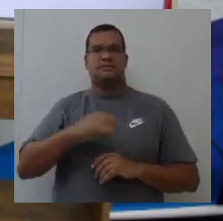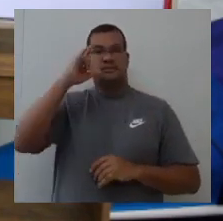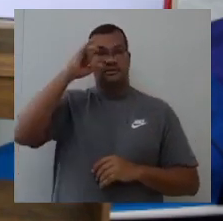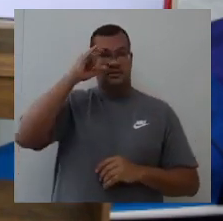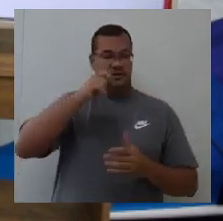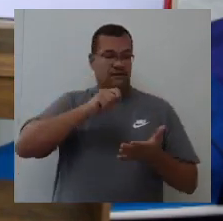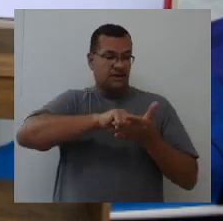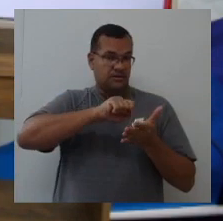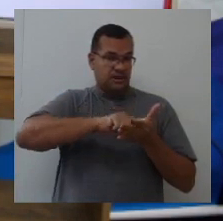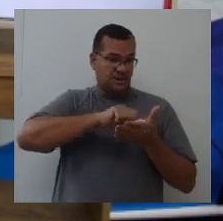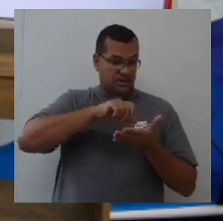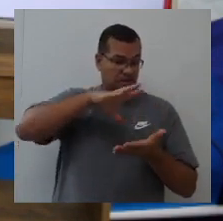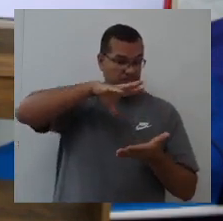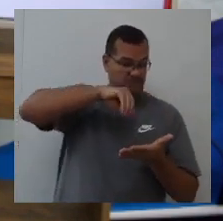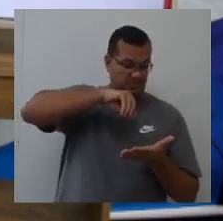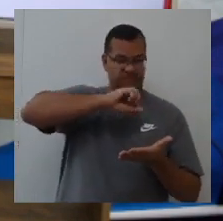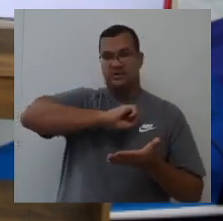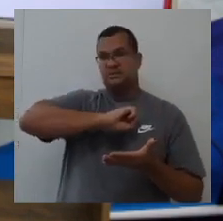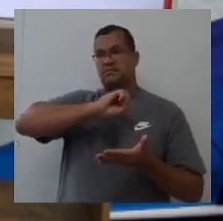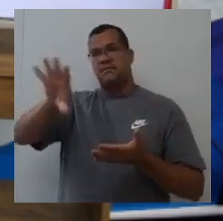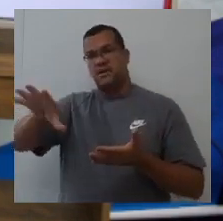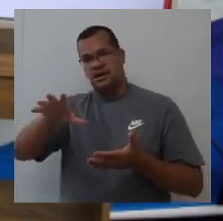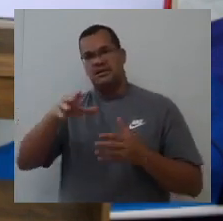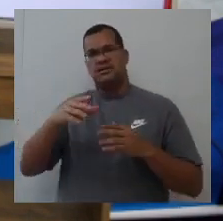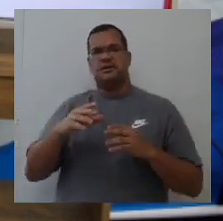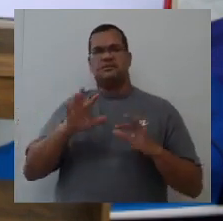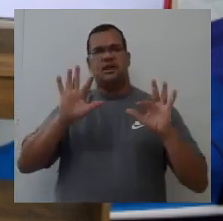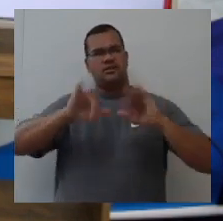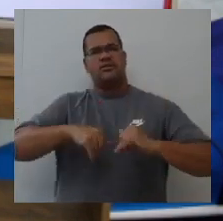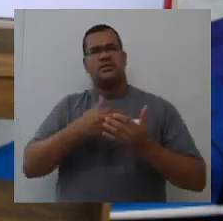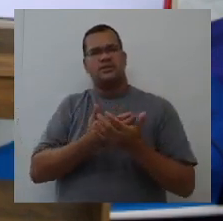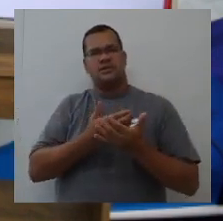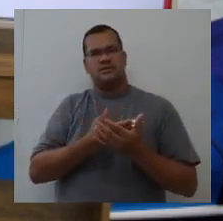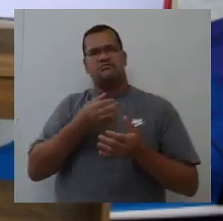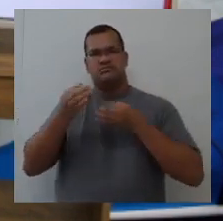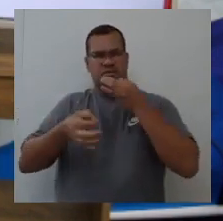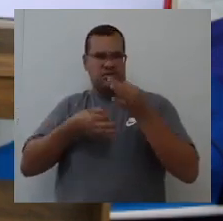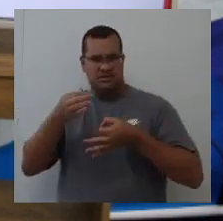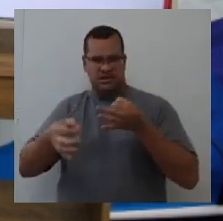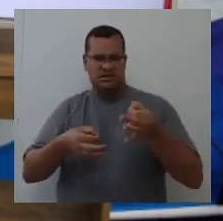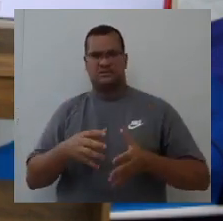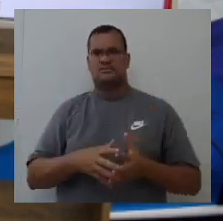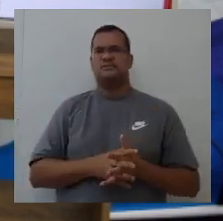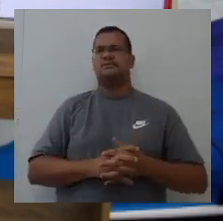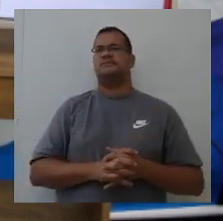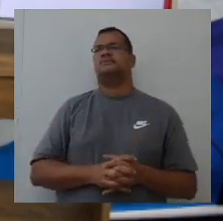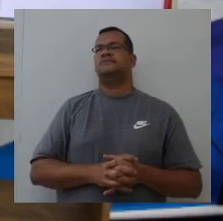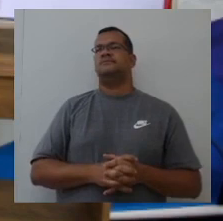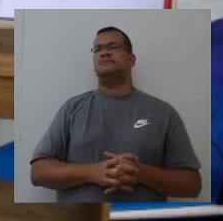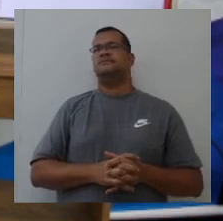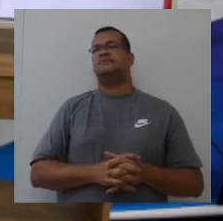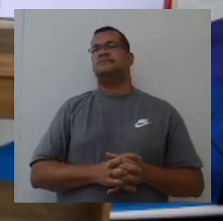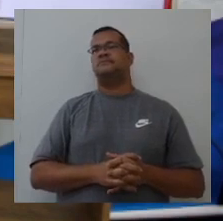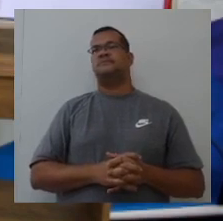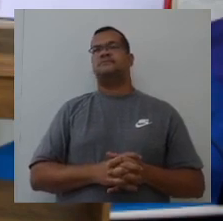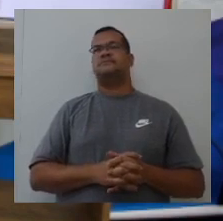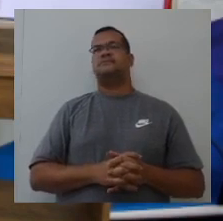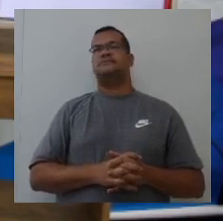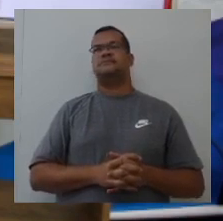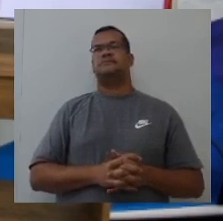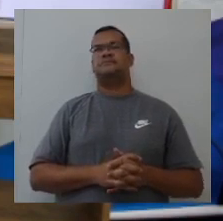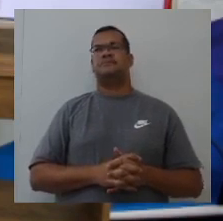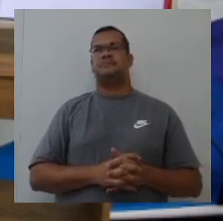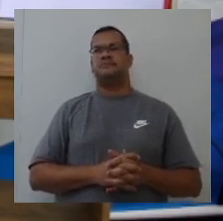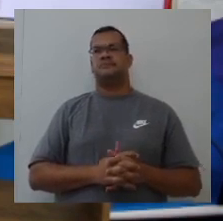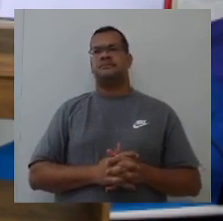teu caderno, printa para mim e manda no final da aula que eu vou estar muito feliz recebendo teus comentários. Vem comigo agora. A trigonometria